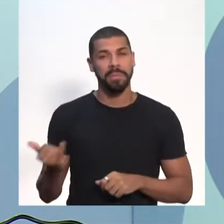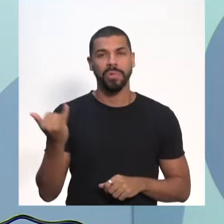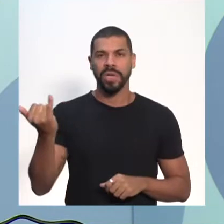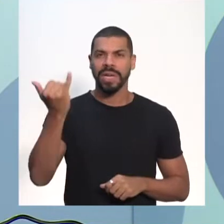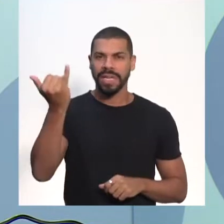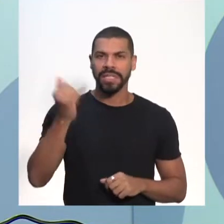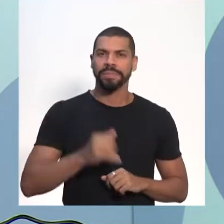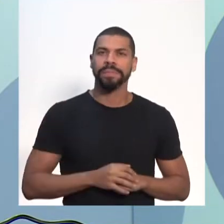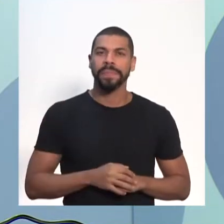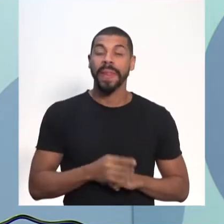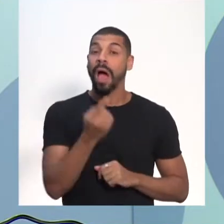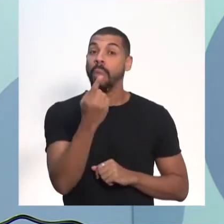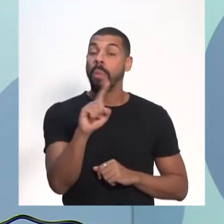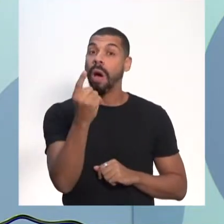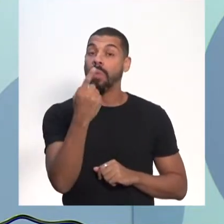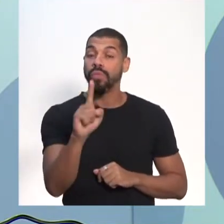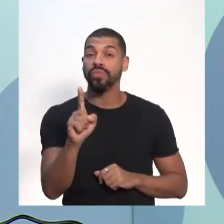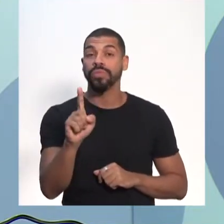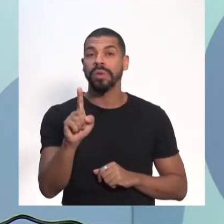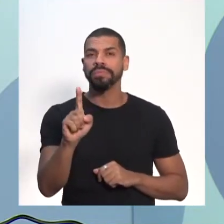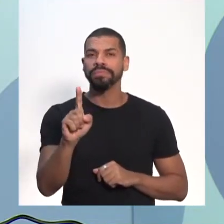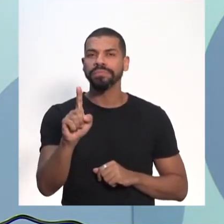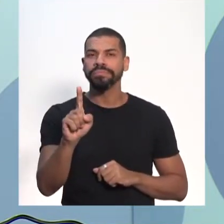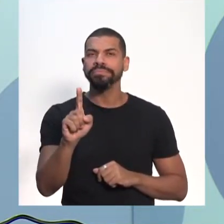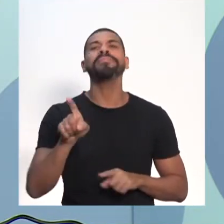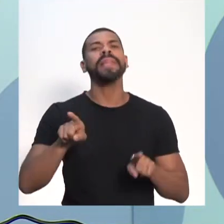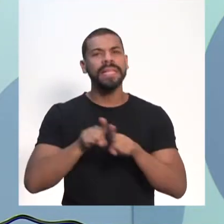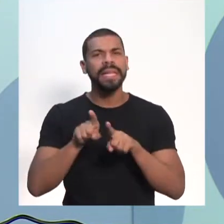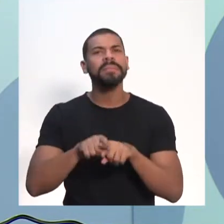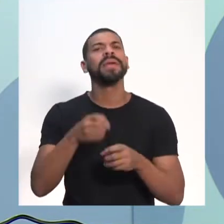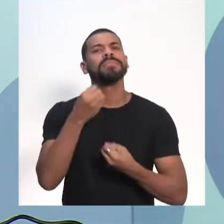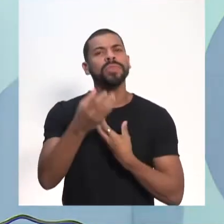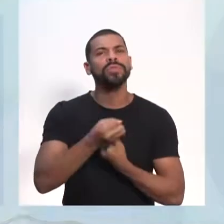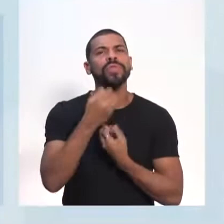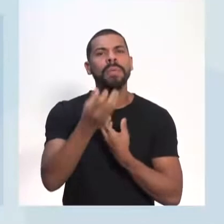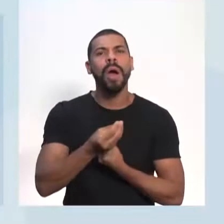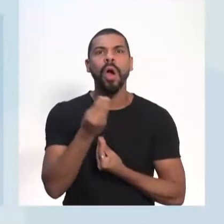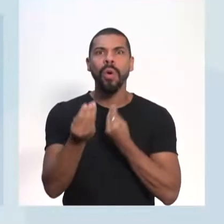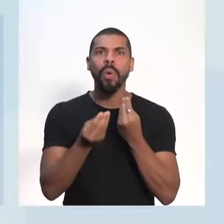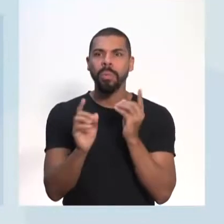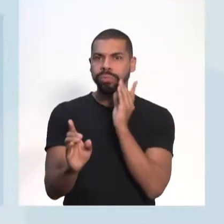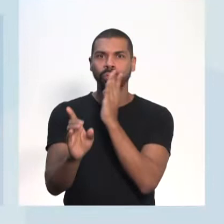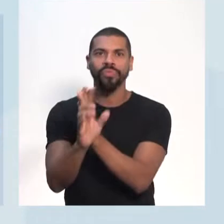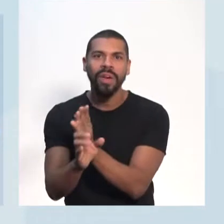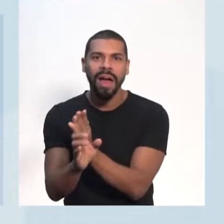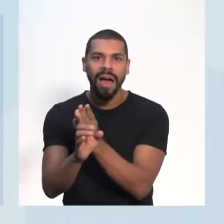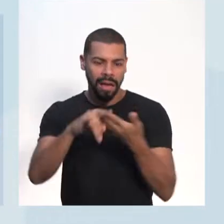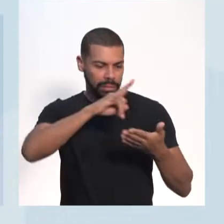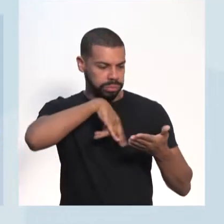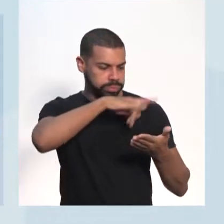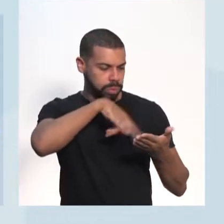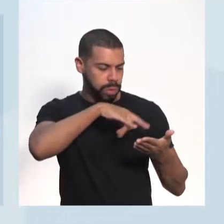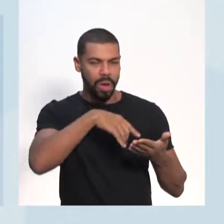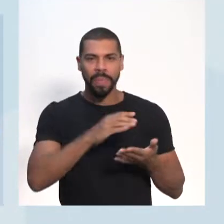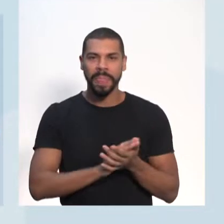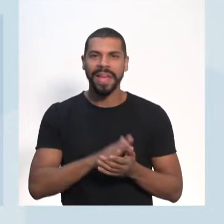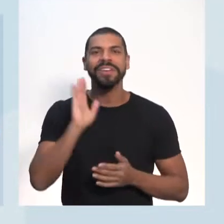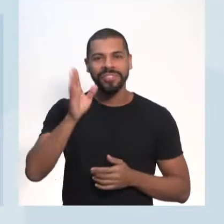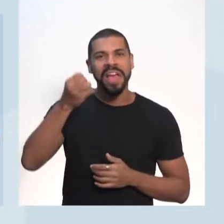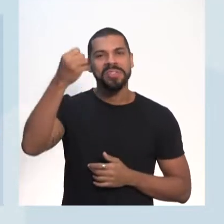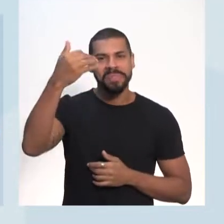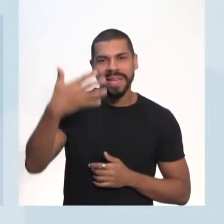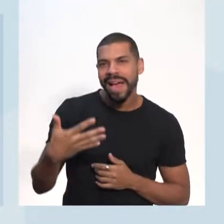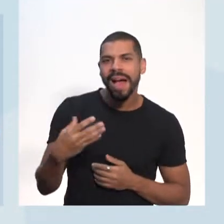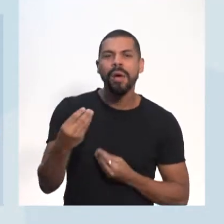como uma outra questão que nós colocamos também, é como encontrar os materiais. A gente vem falando aqui bastante